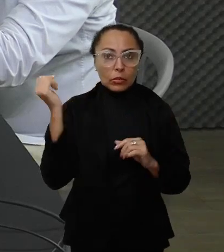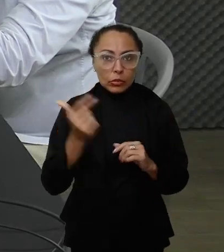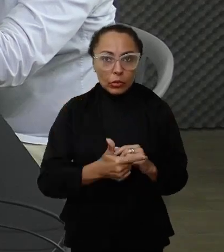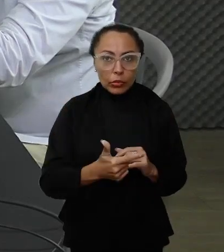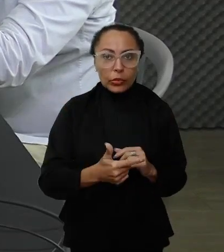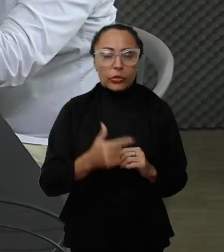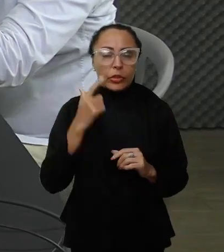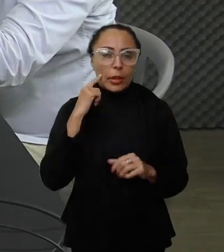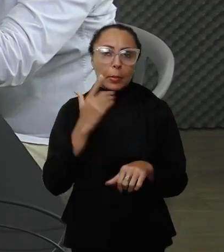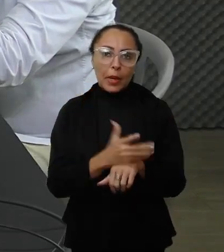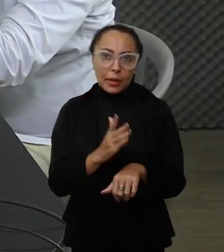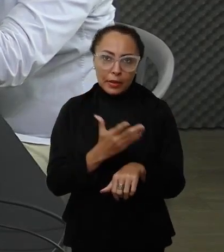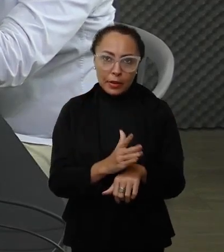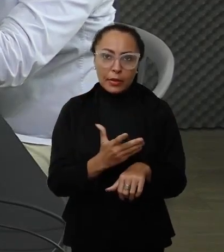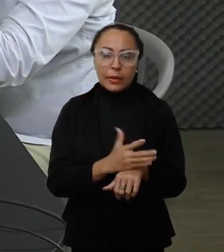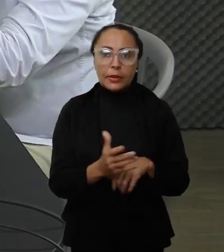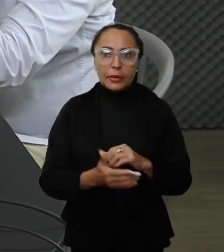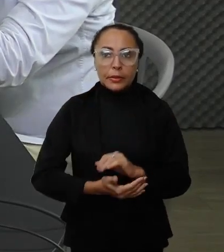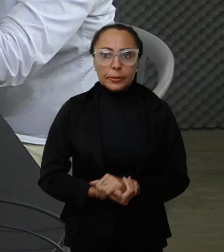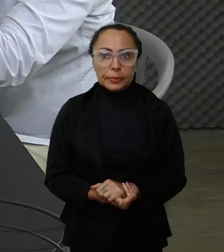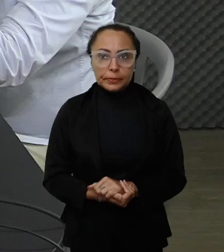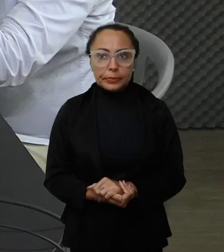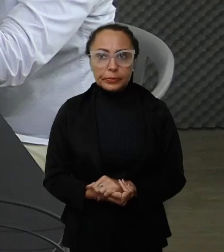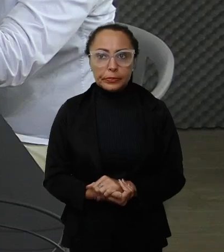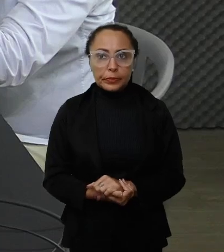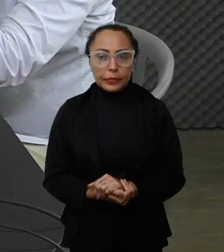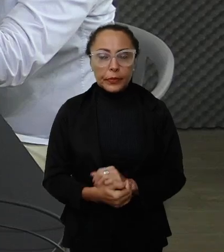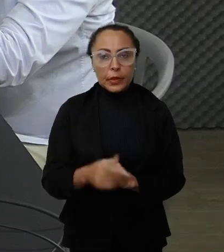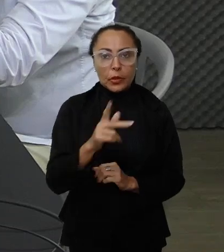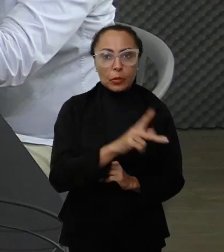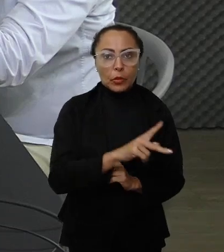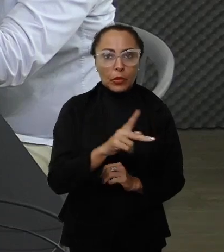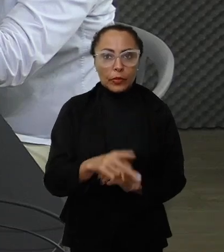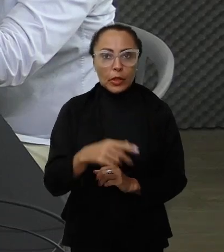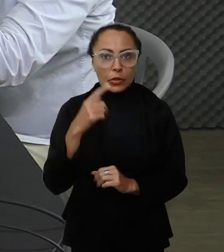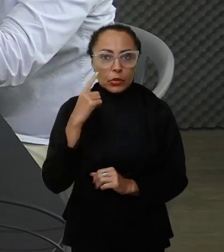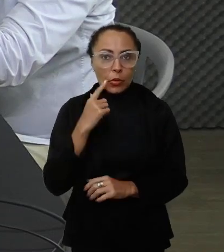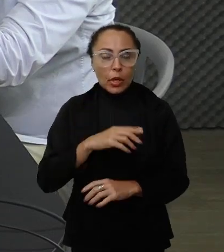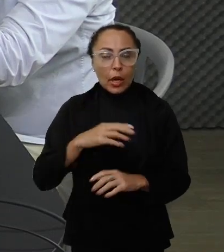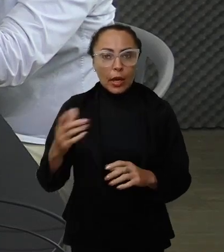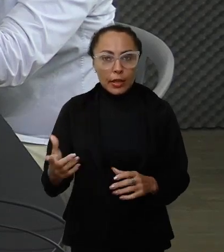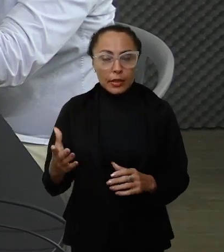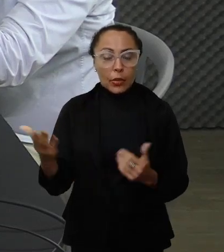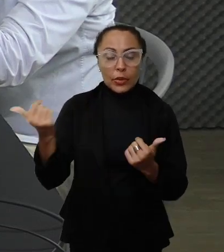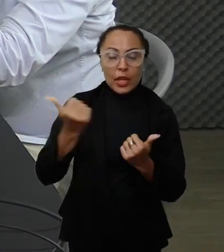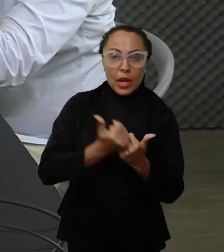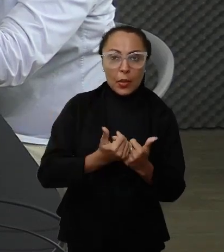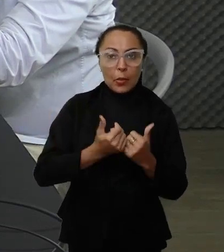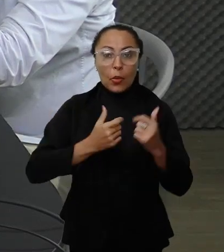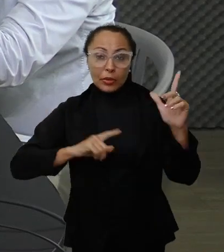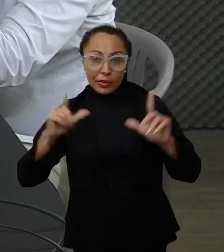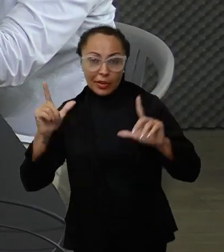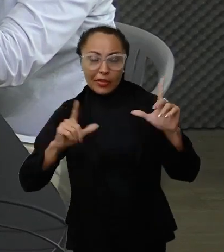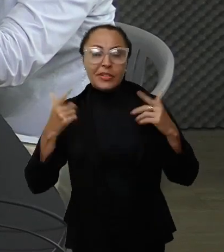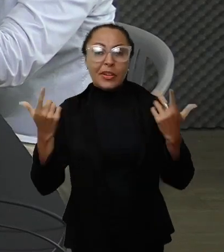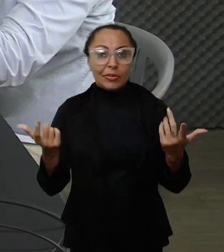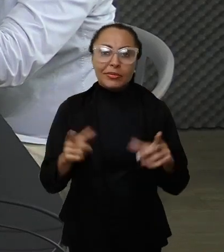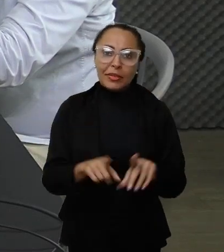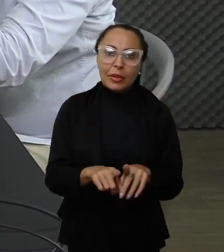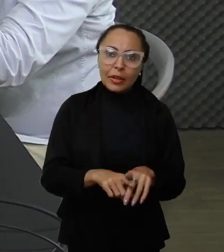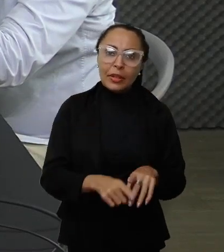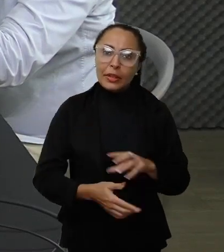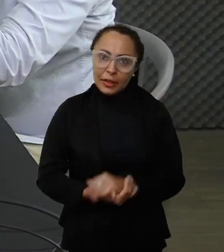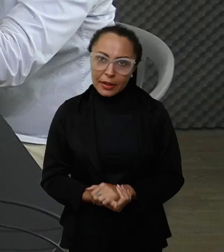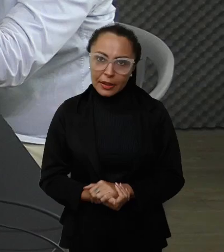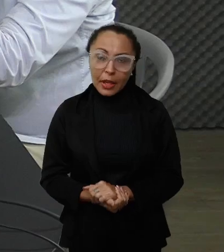que? A prática. E fui professora da cadeira de assessoria de imprensa, porque eu já tinha muita experiência em assessoria. Sim. E aí,